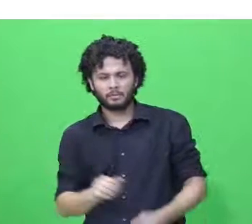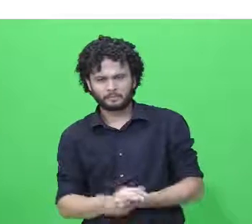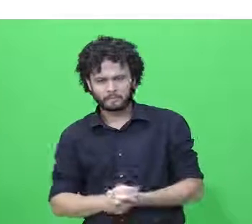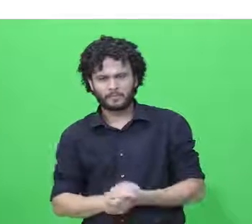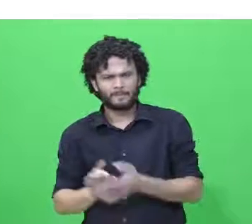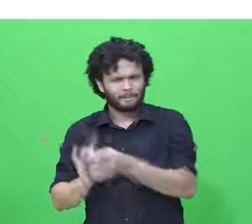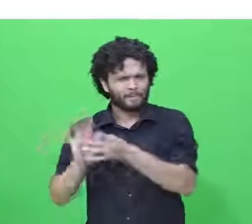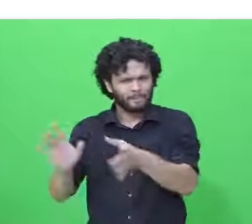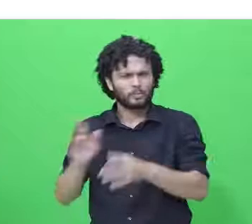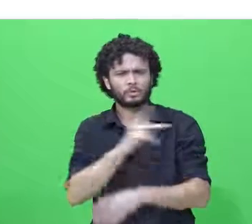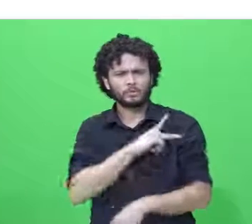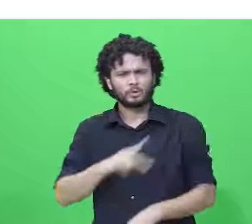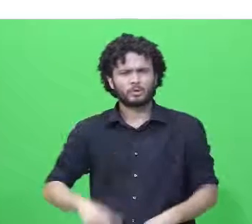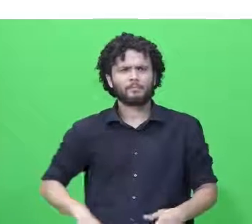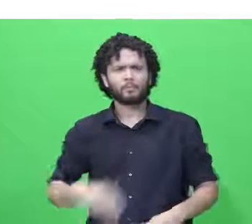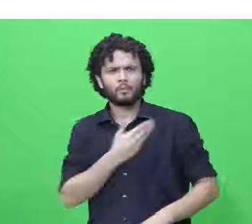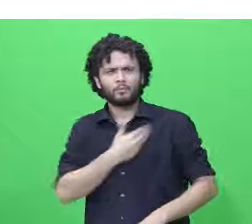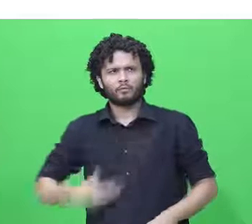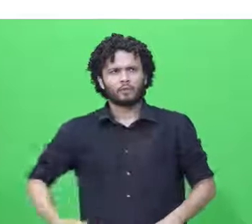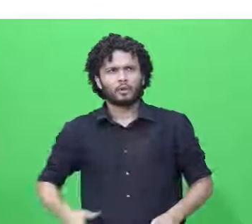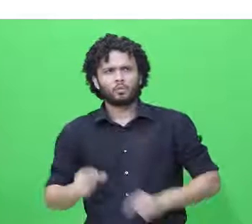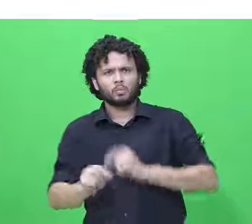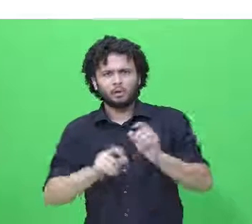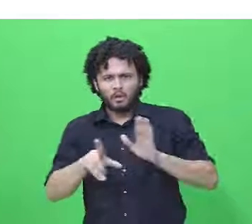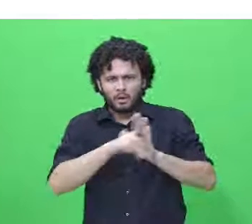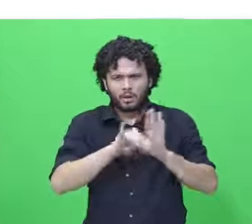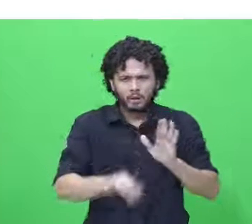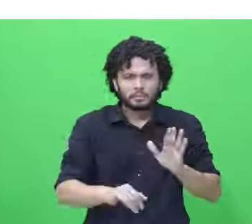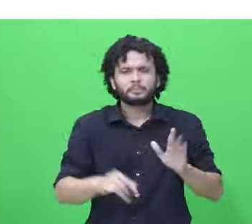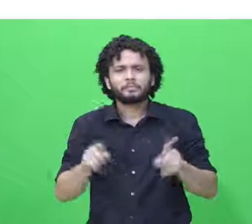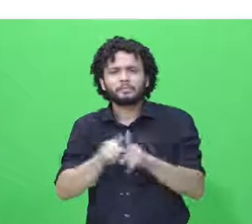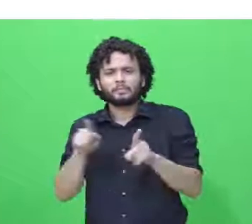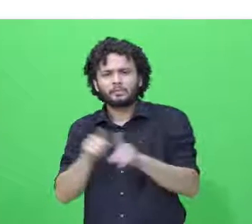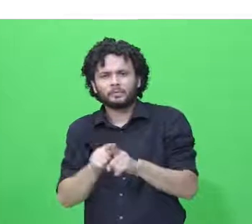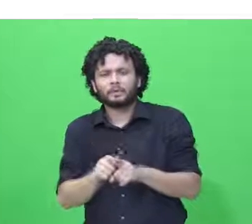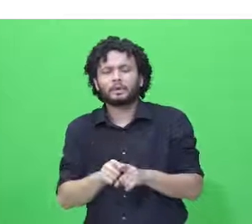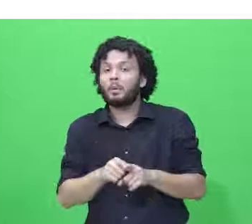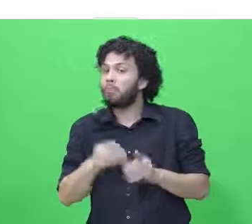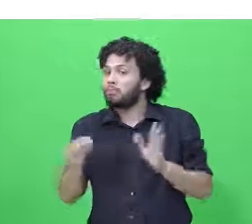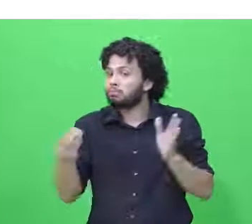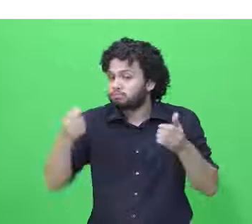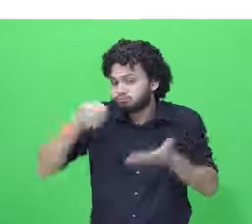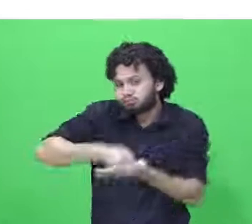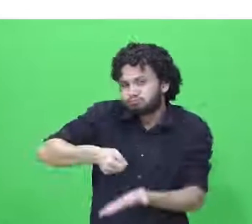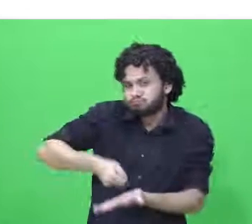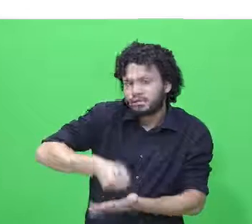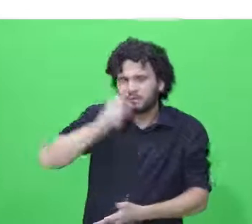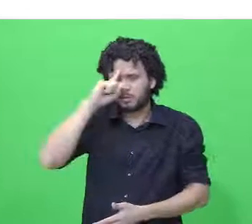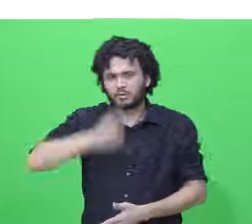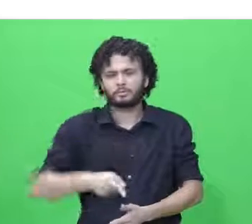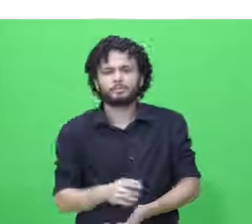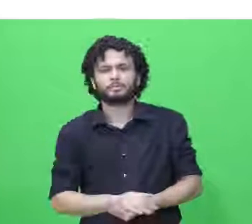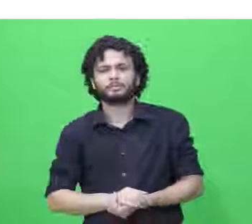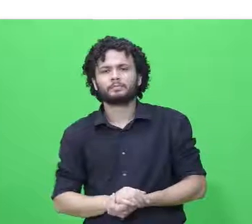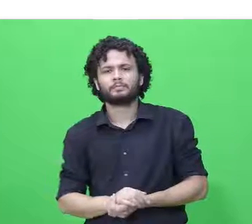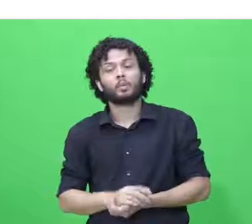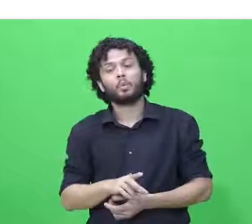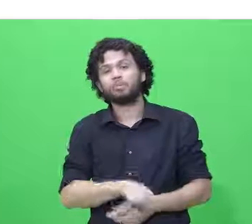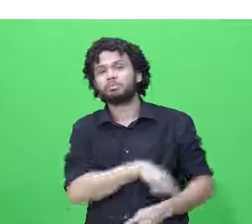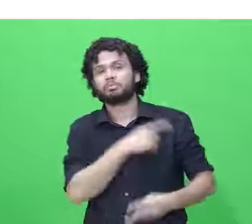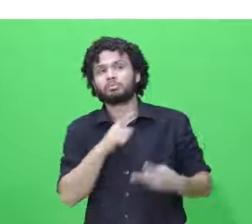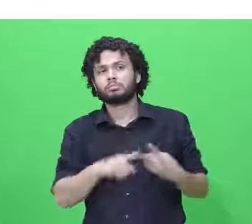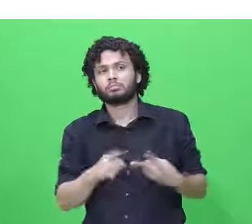ao presidente governar por decretos-leis, ou seja, as leis elas seriam impostas, tá? Um outro ponto.